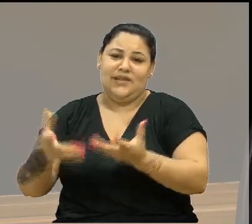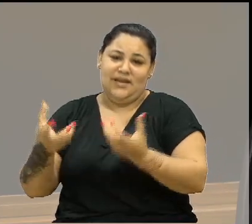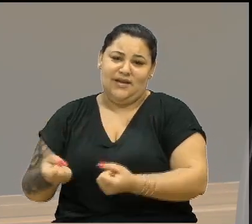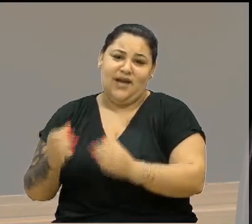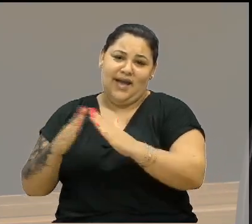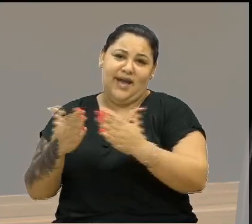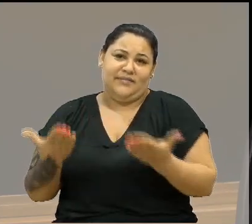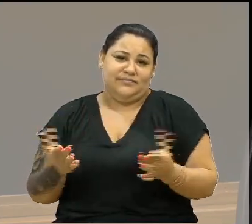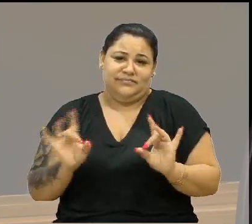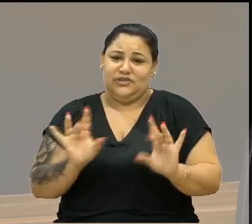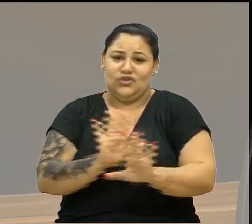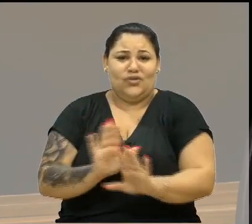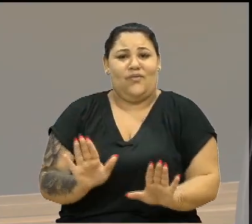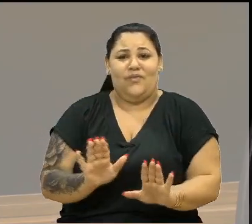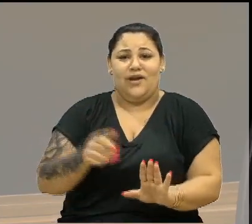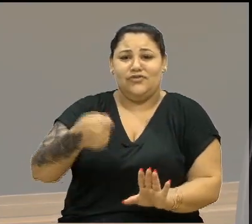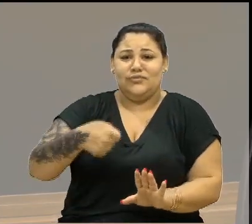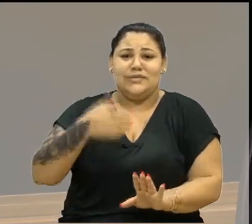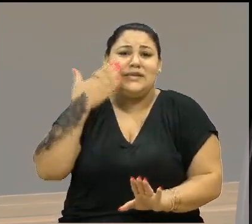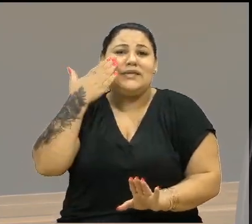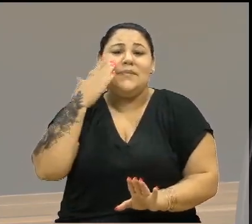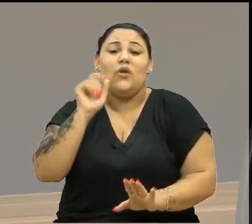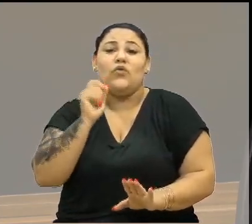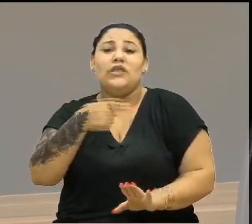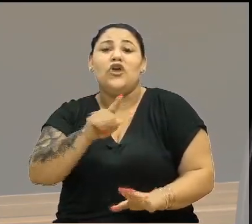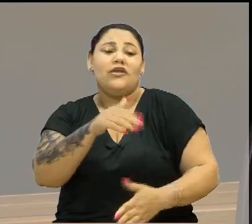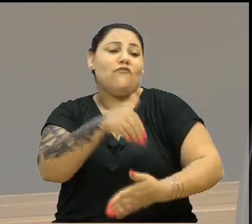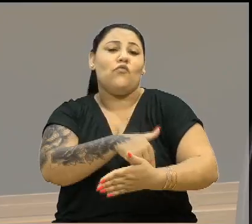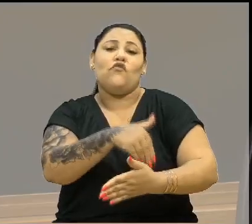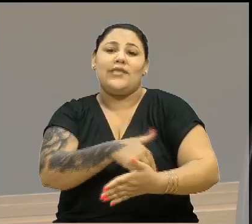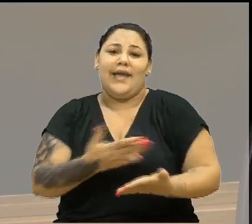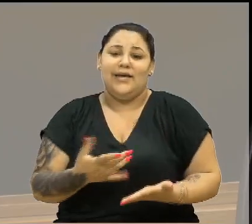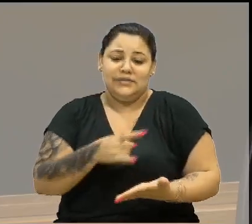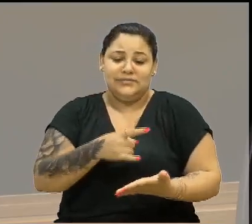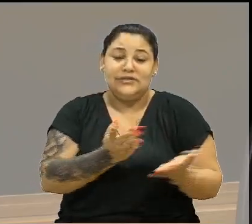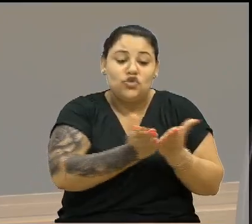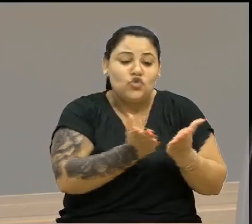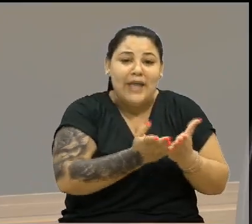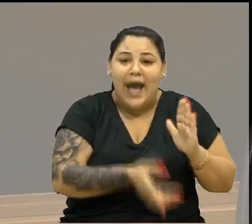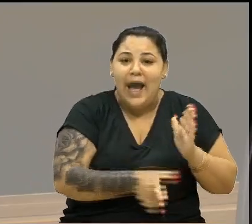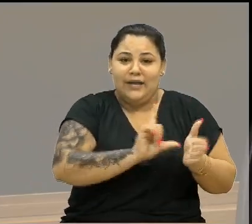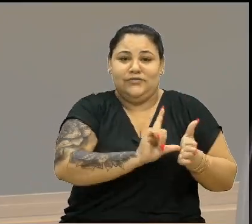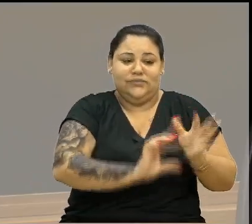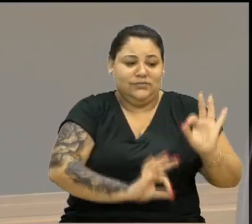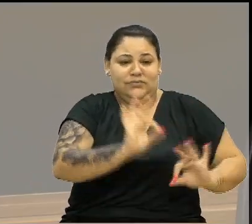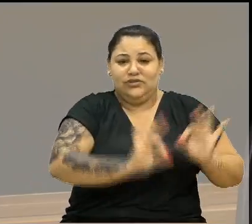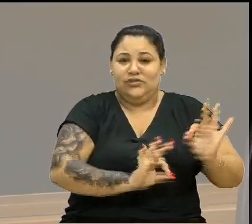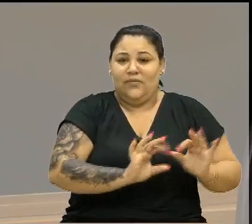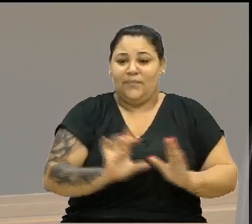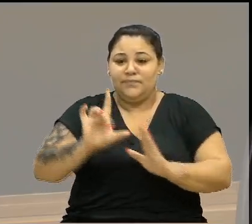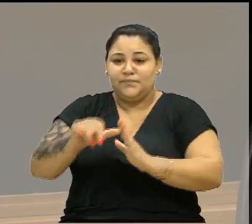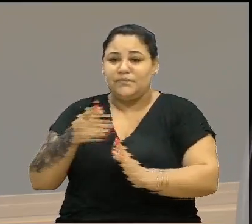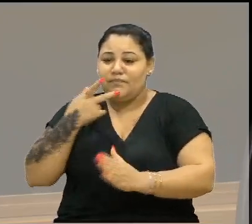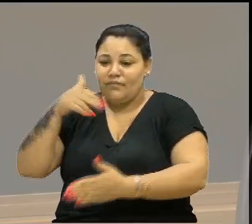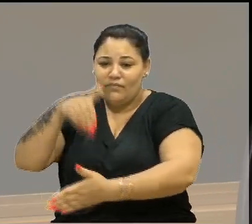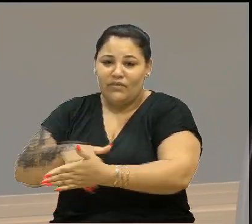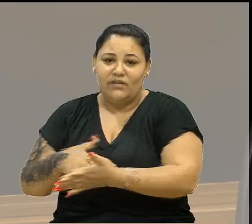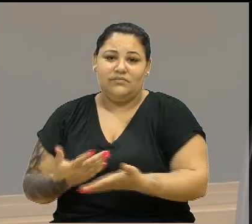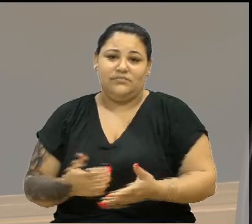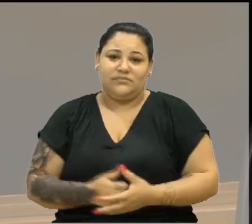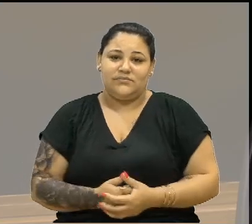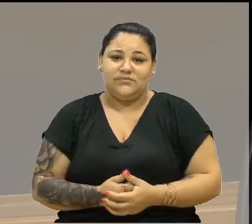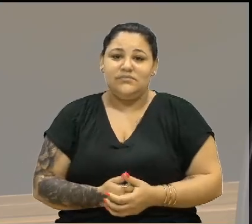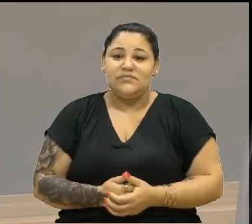é isso, né? Nós precisamos saber o que a gente está votando para falar sobre ele e para fazer a declaração de votos. A